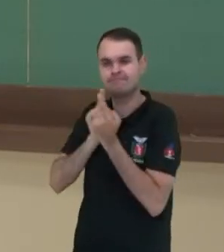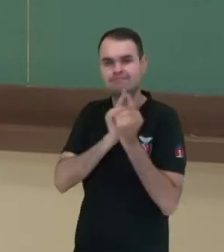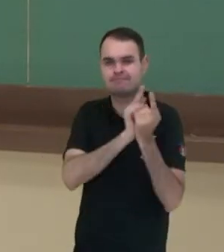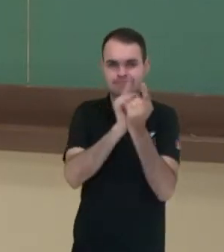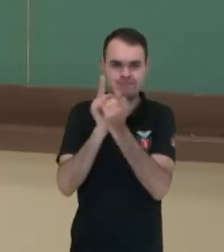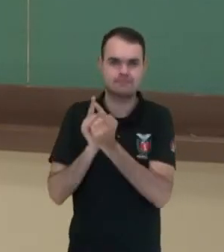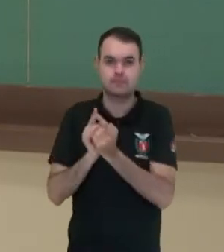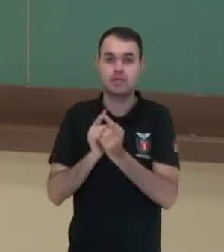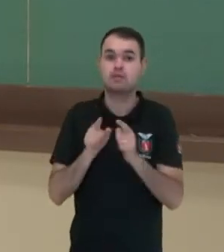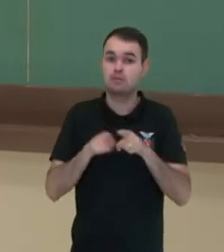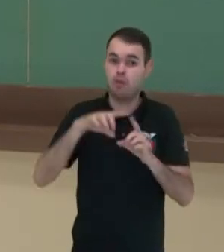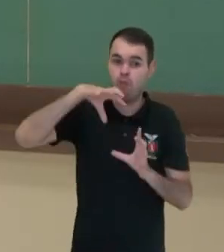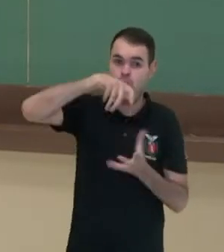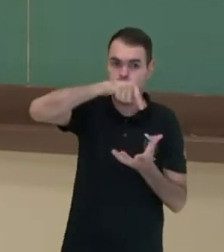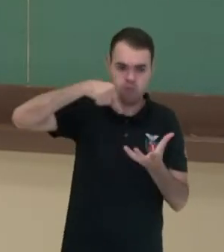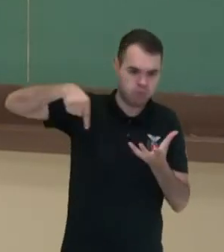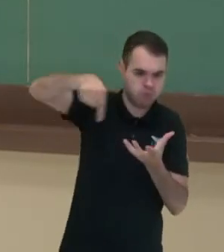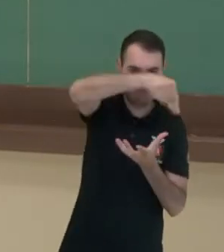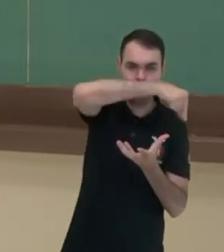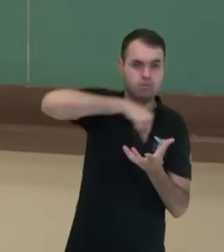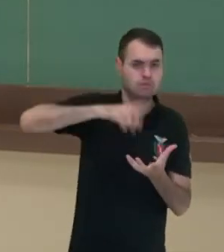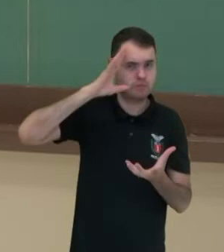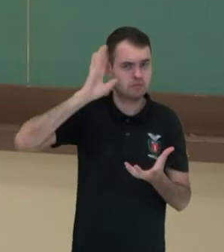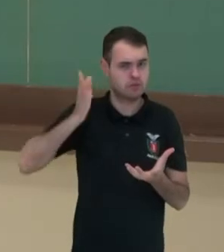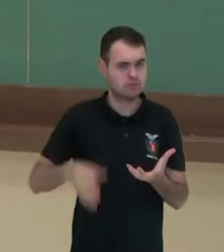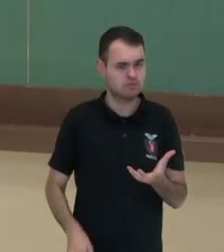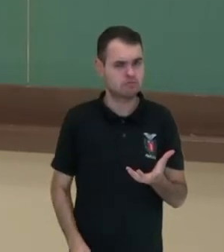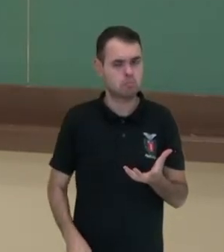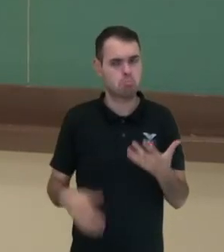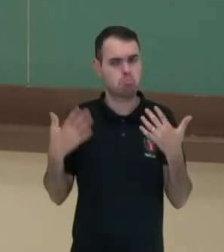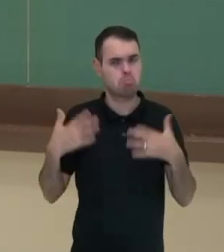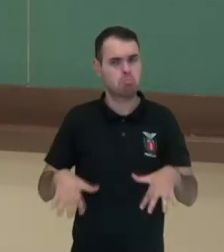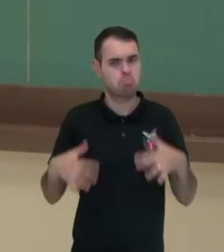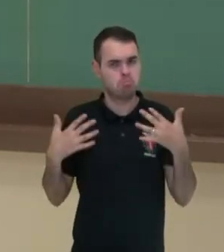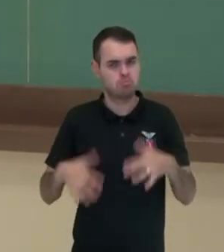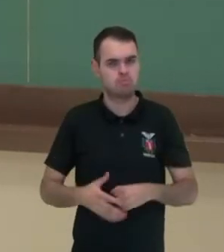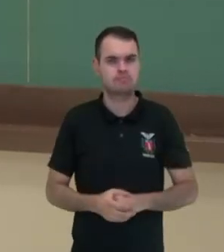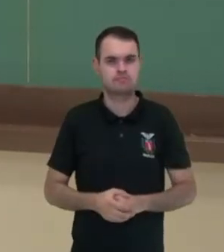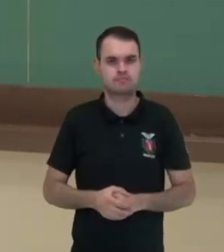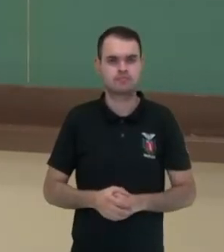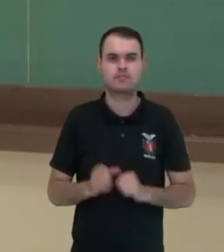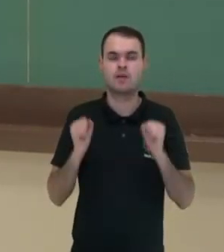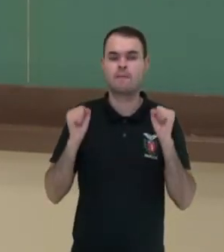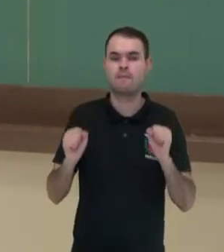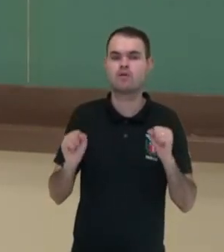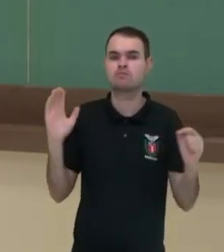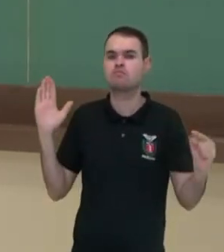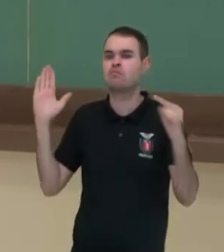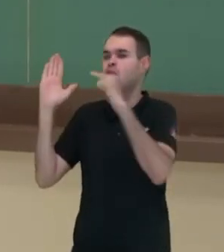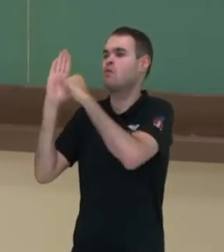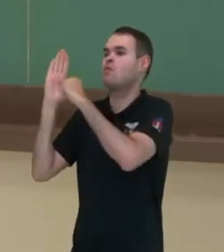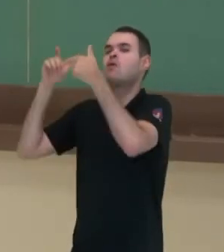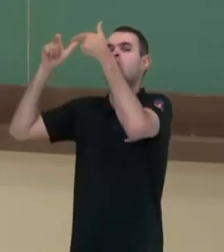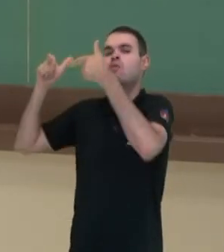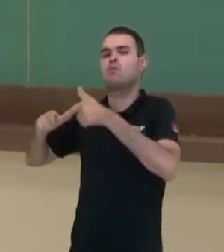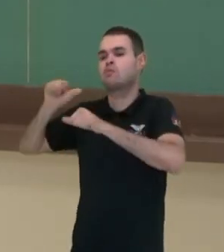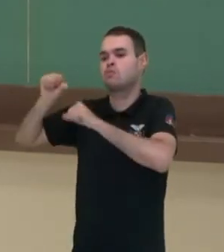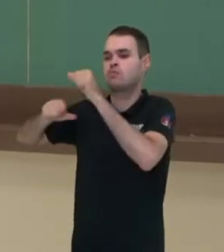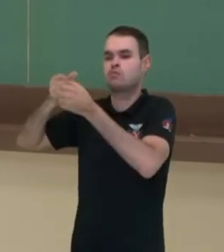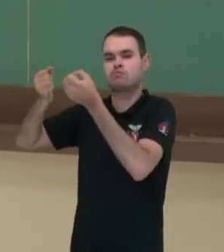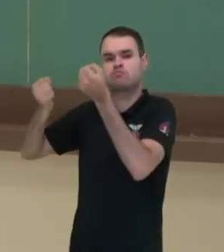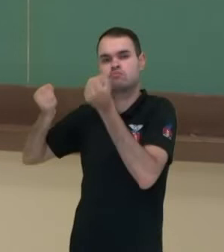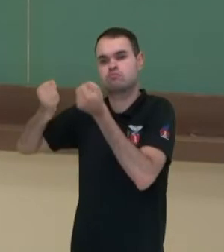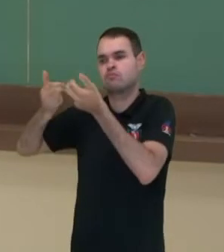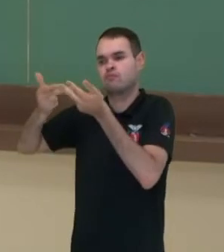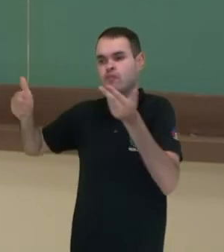de continentes. Já imaginaram isso? Que coisa impressionante. Podemos apontar a mudança na evolução dos transportes. A